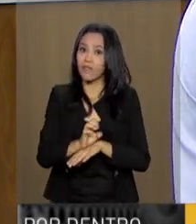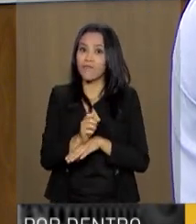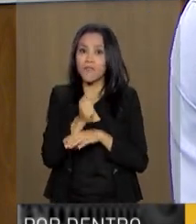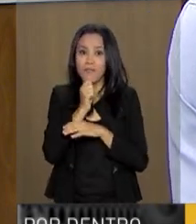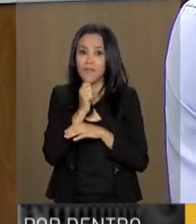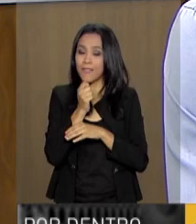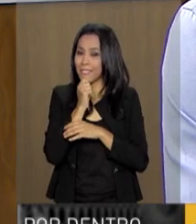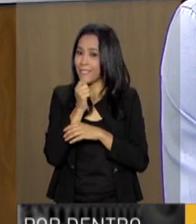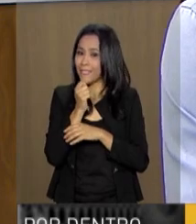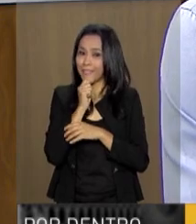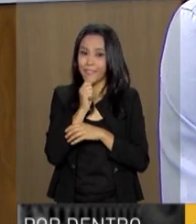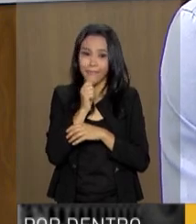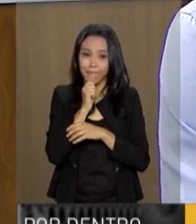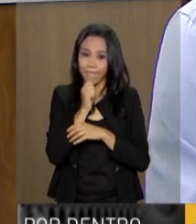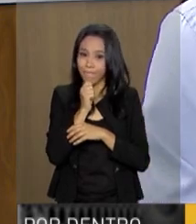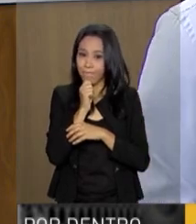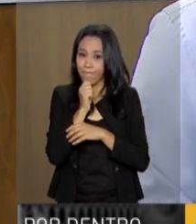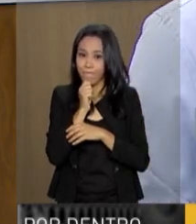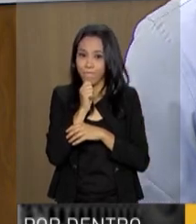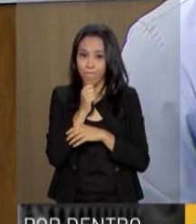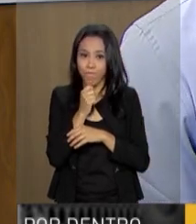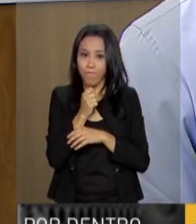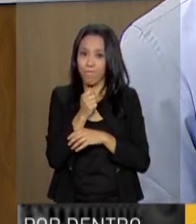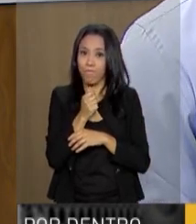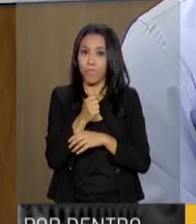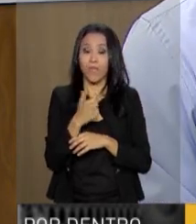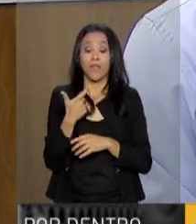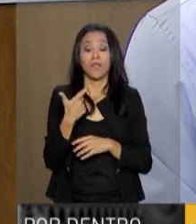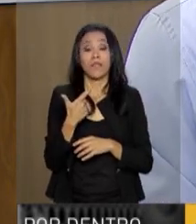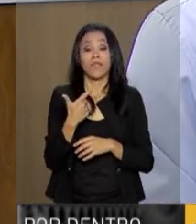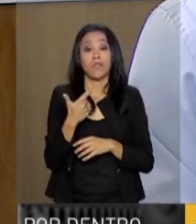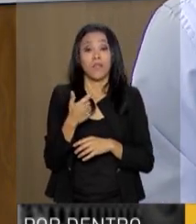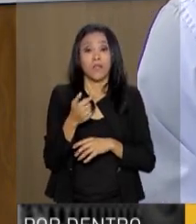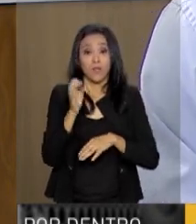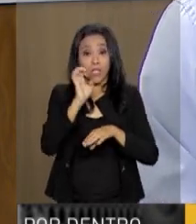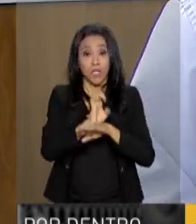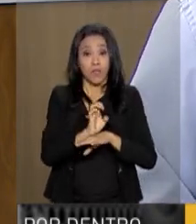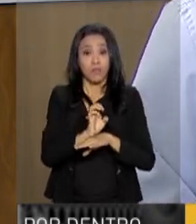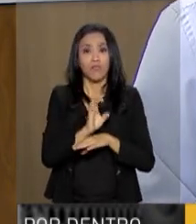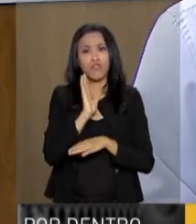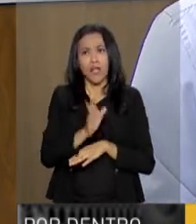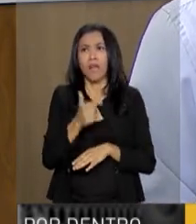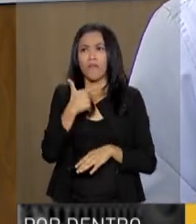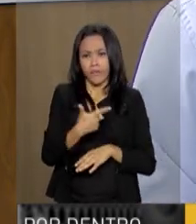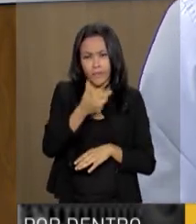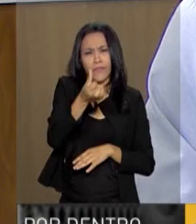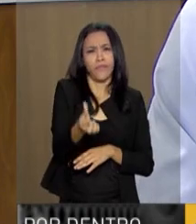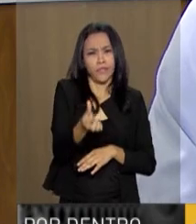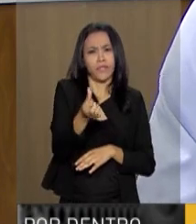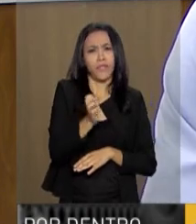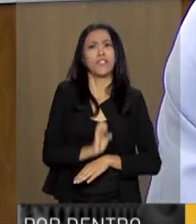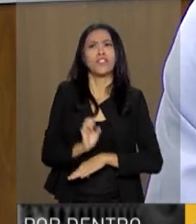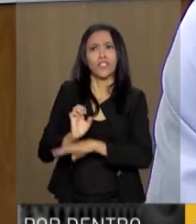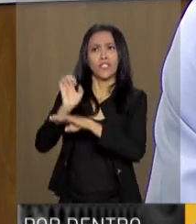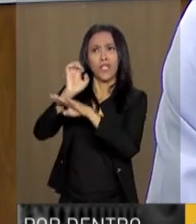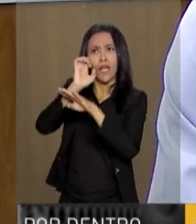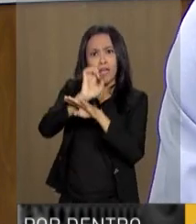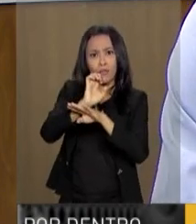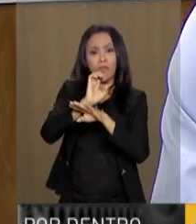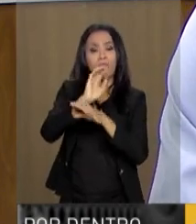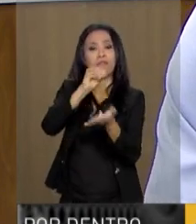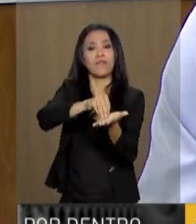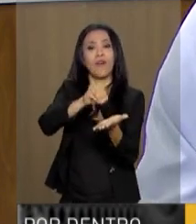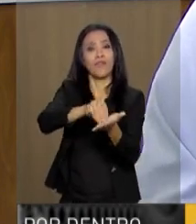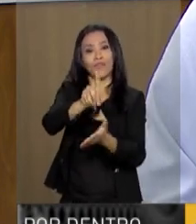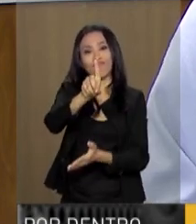um dos 26 estados e distrito legal nós já passamos povo 26 o próximo é gerar roraima